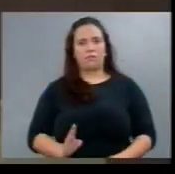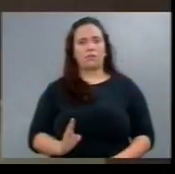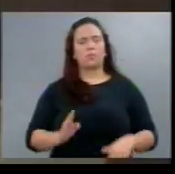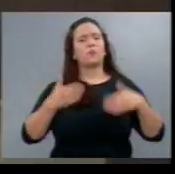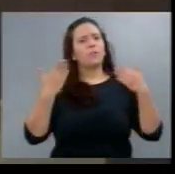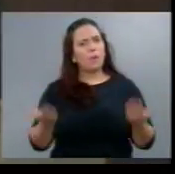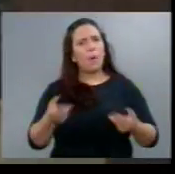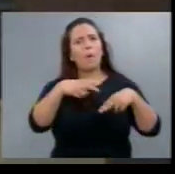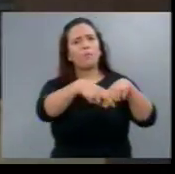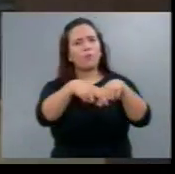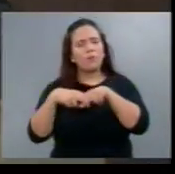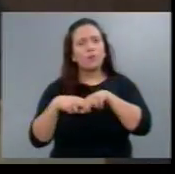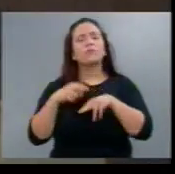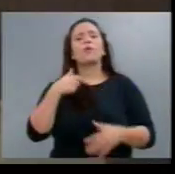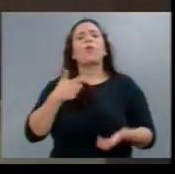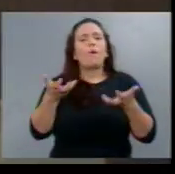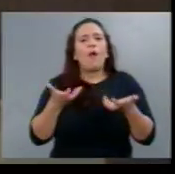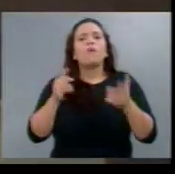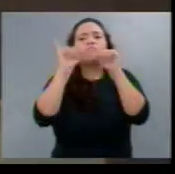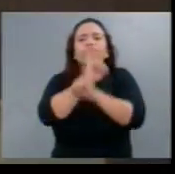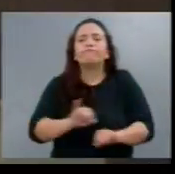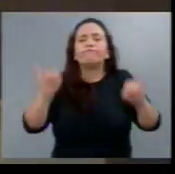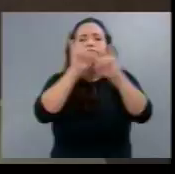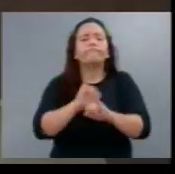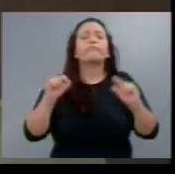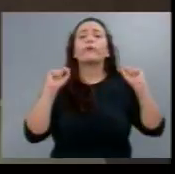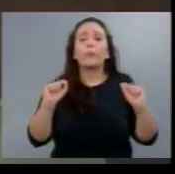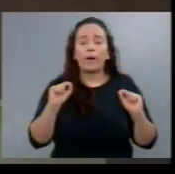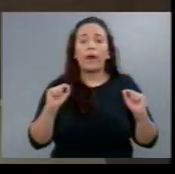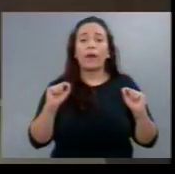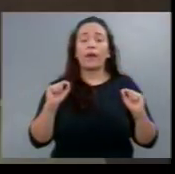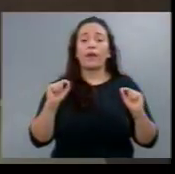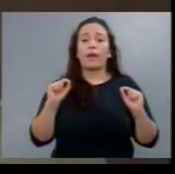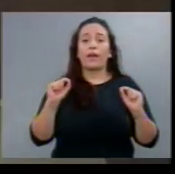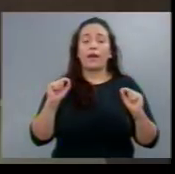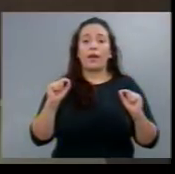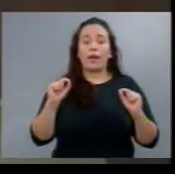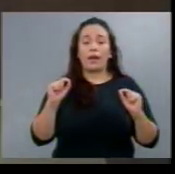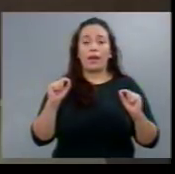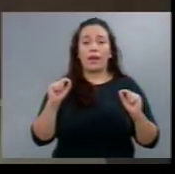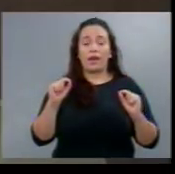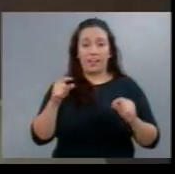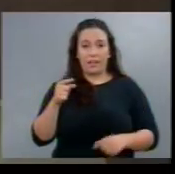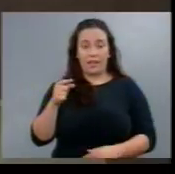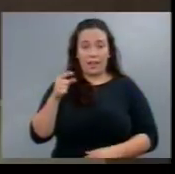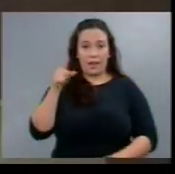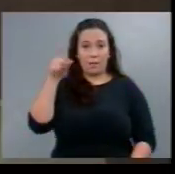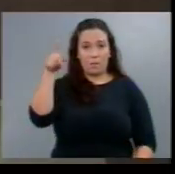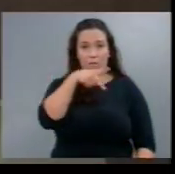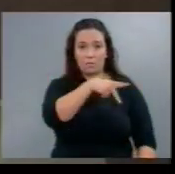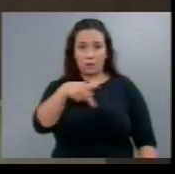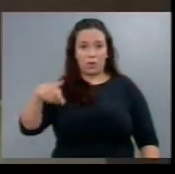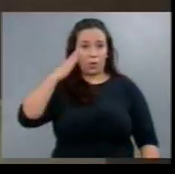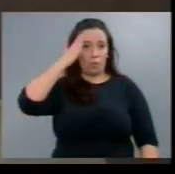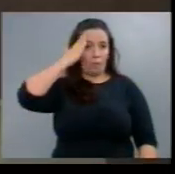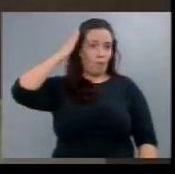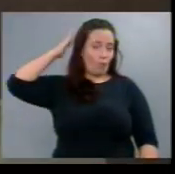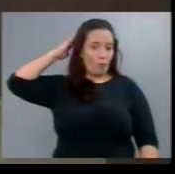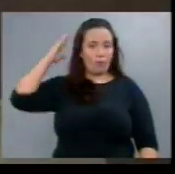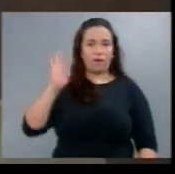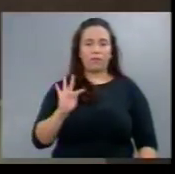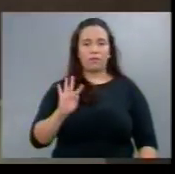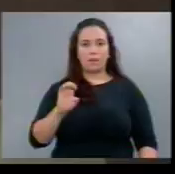Portanto, o que eu quero dizer é que o caminho em que Temer